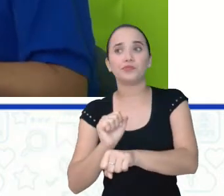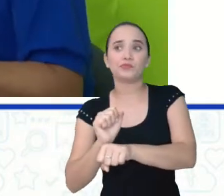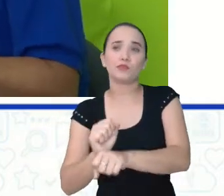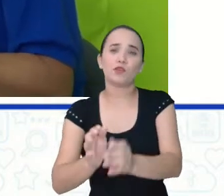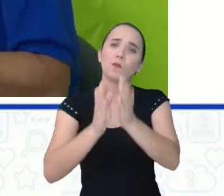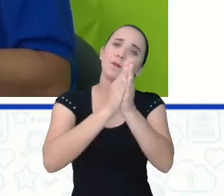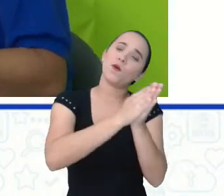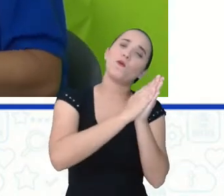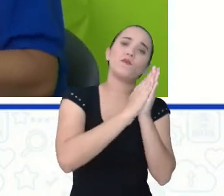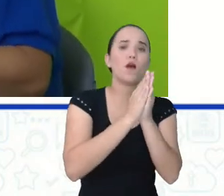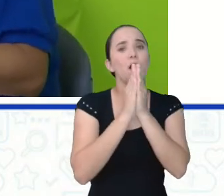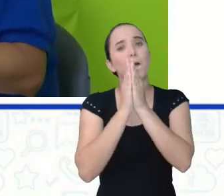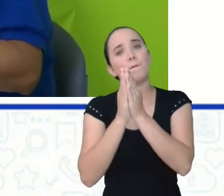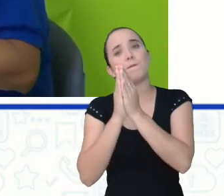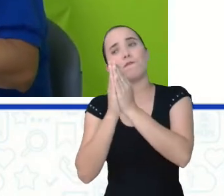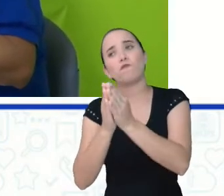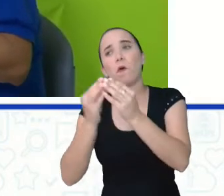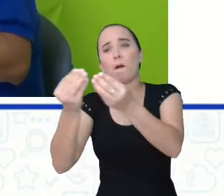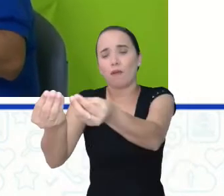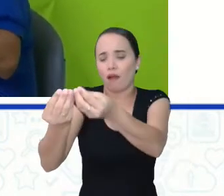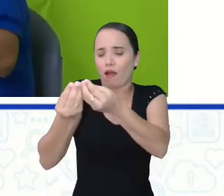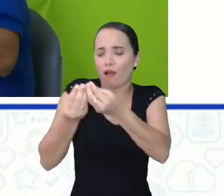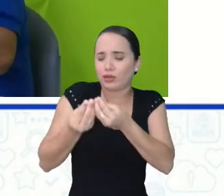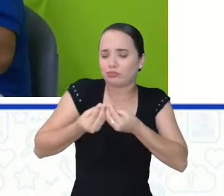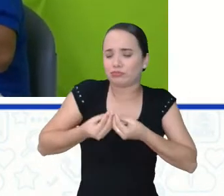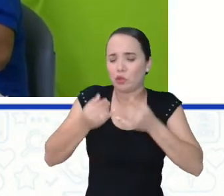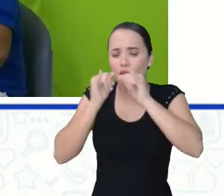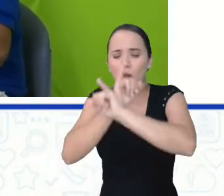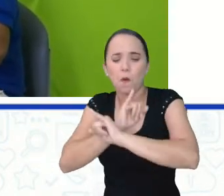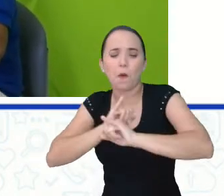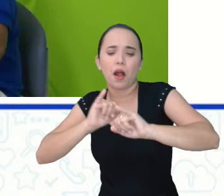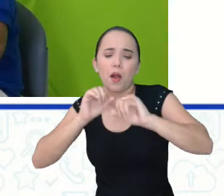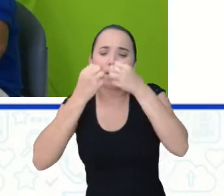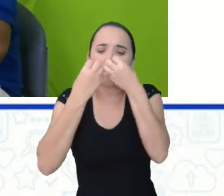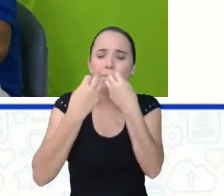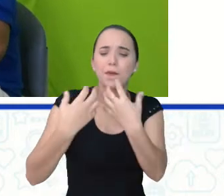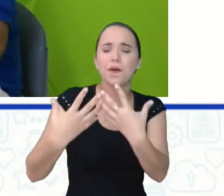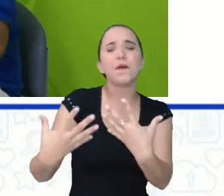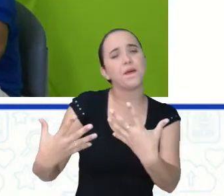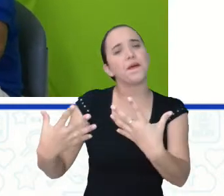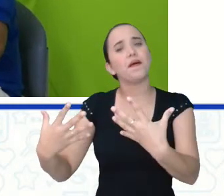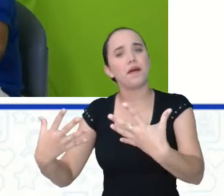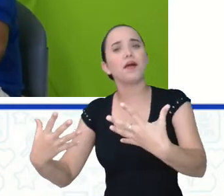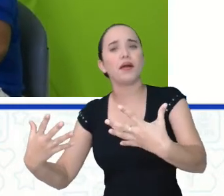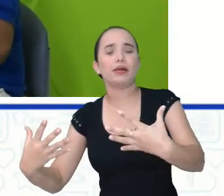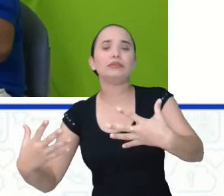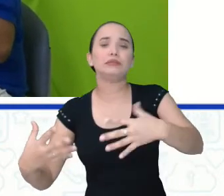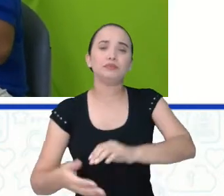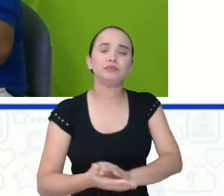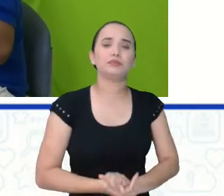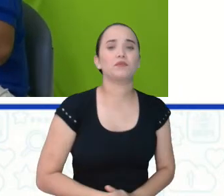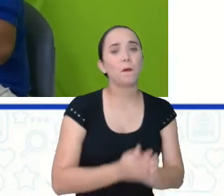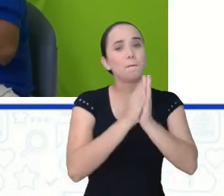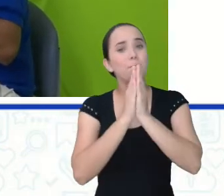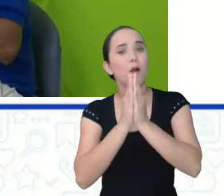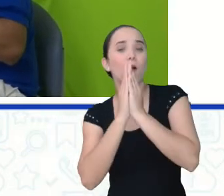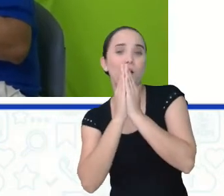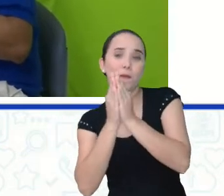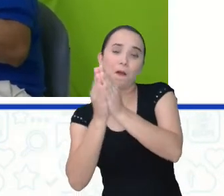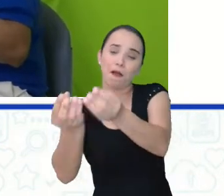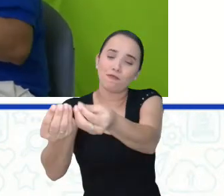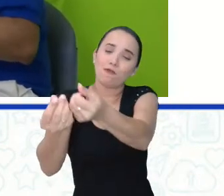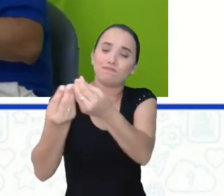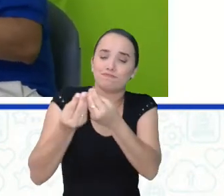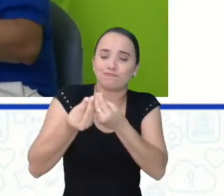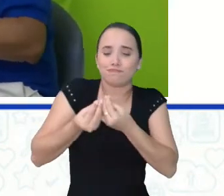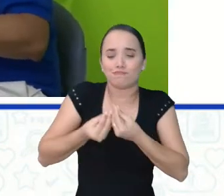Por favor, me traga uma notícia boa. Por favor,